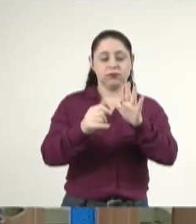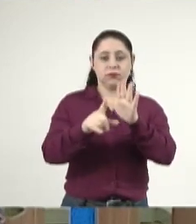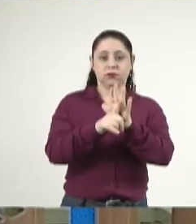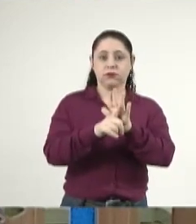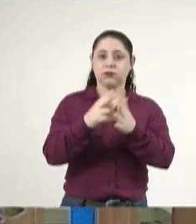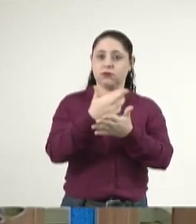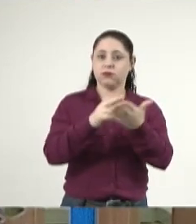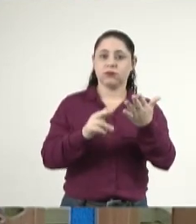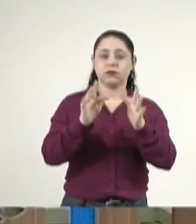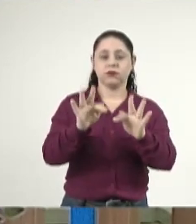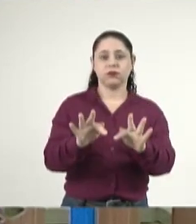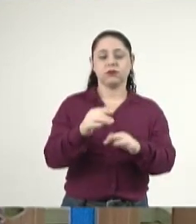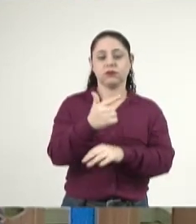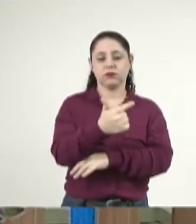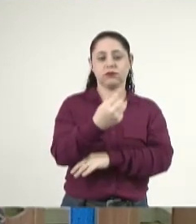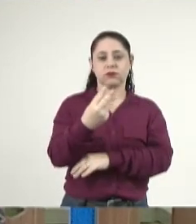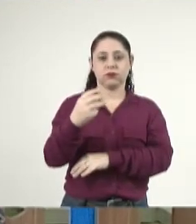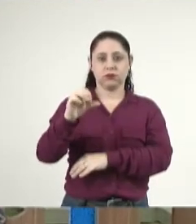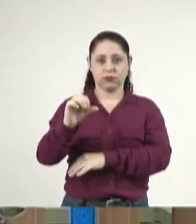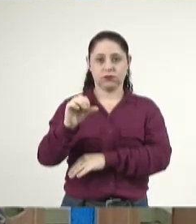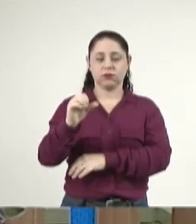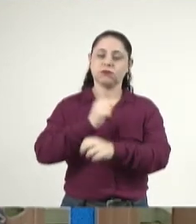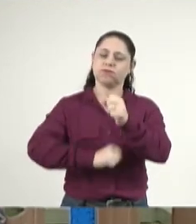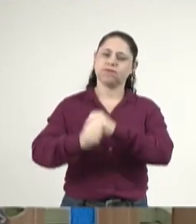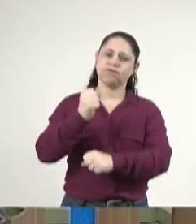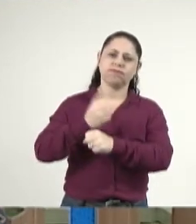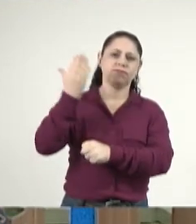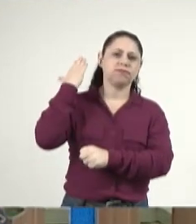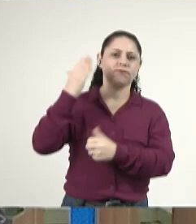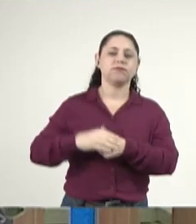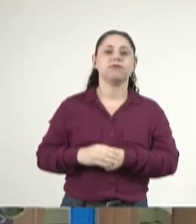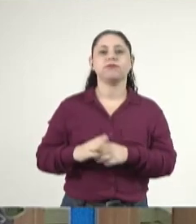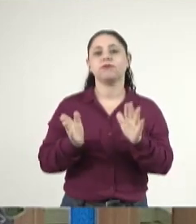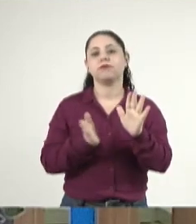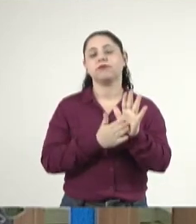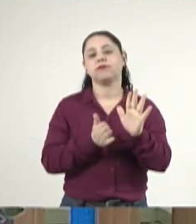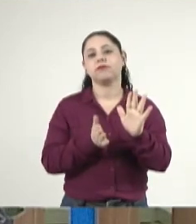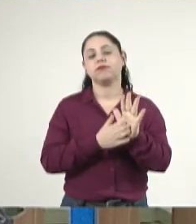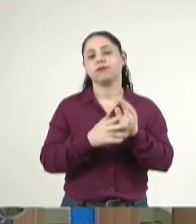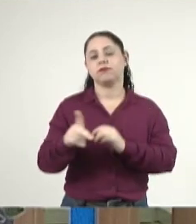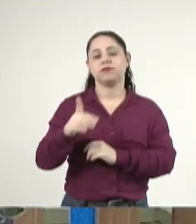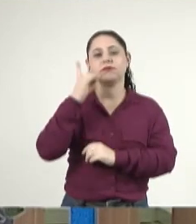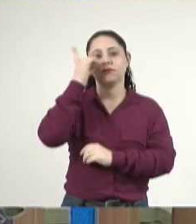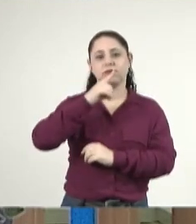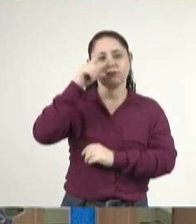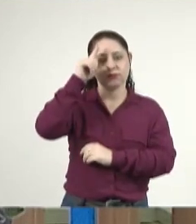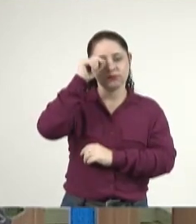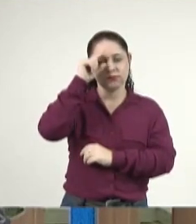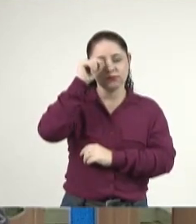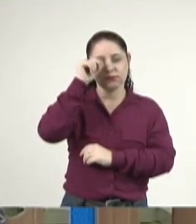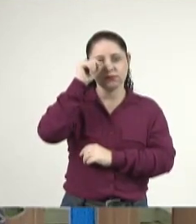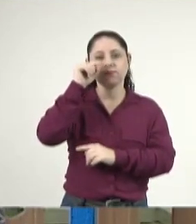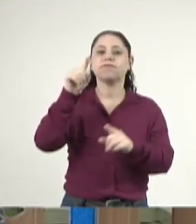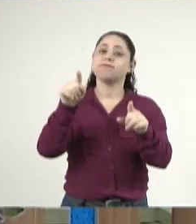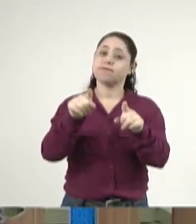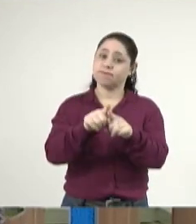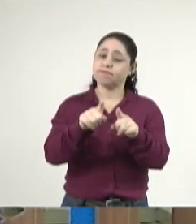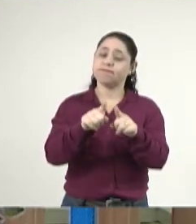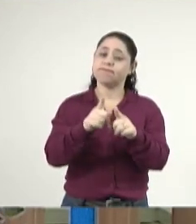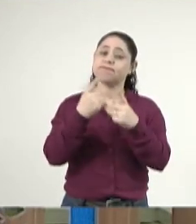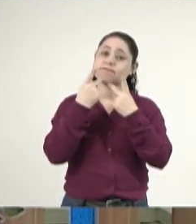final, projeto de lei de número 239 do ano passado, o autor é o presidente da Casa, deputado Gerson Claro. Nós também